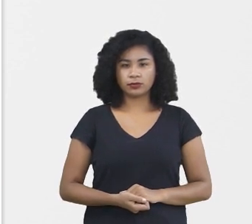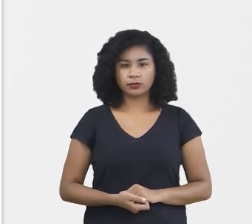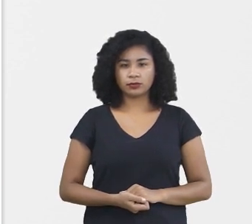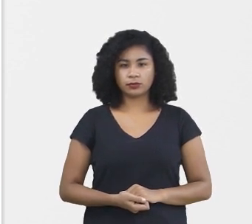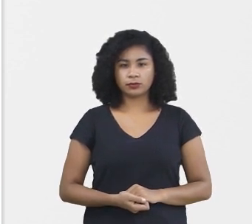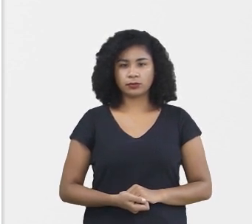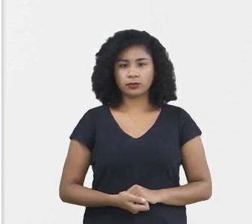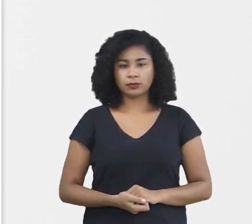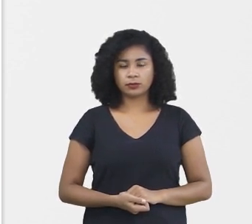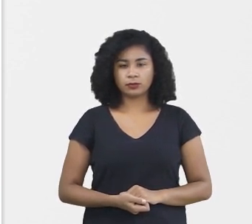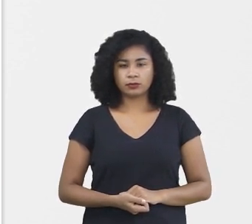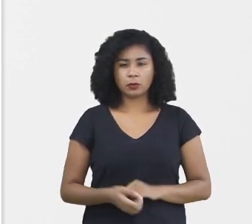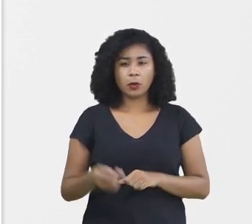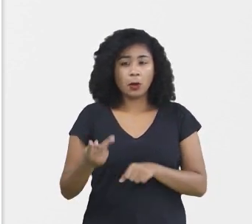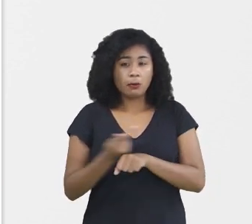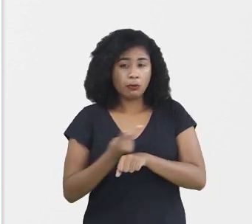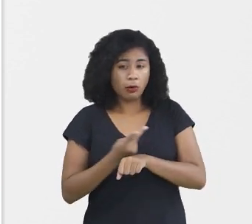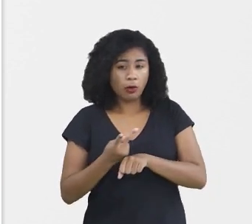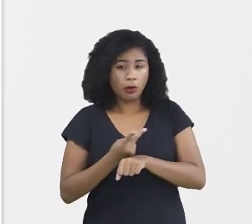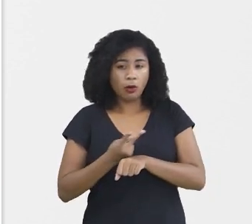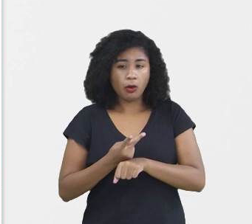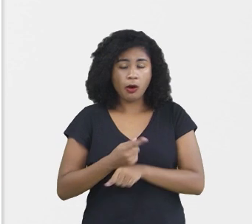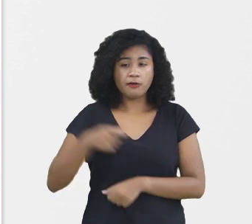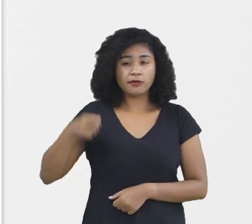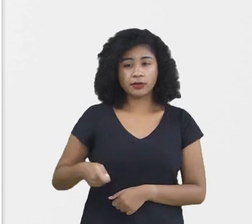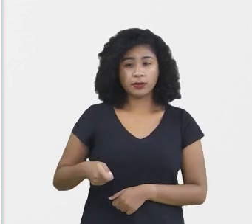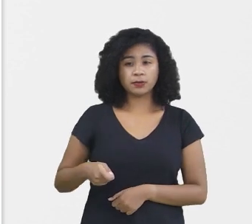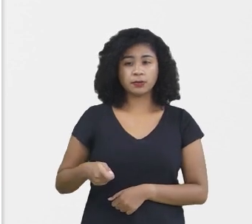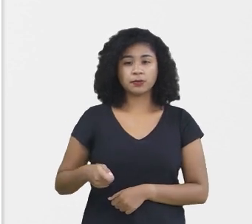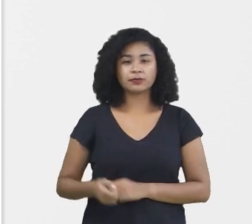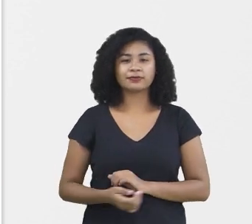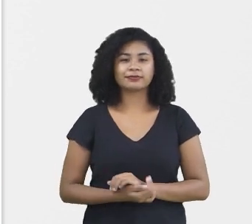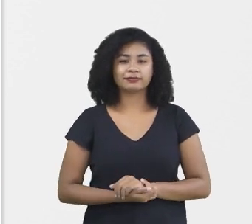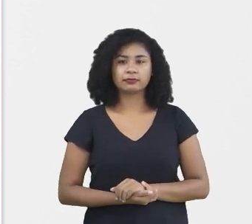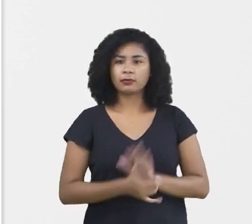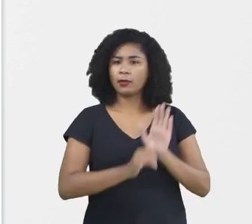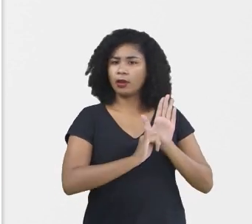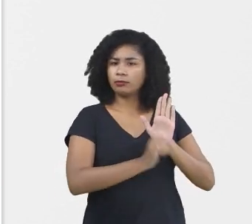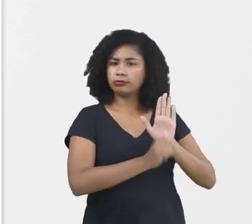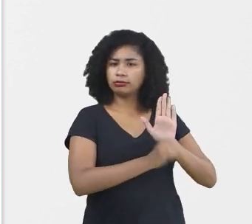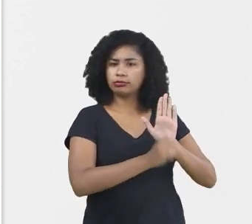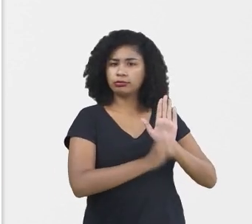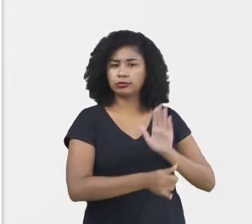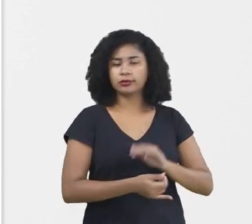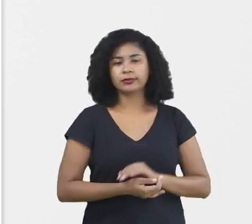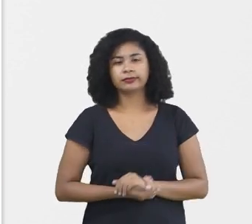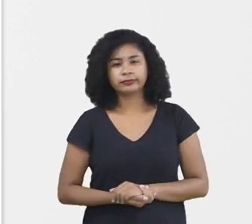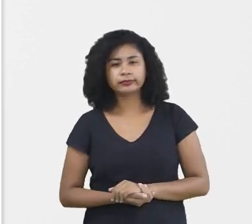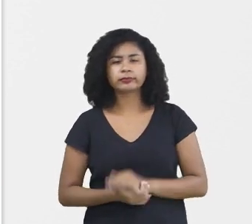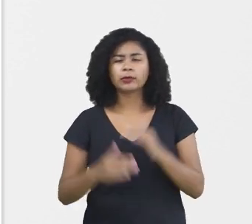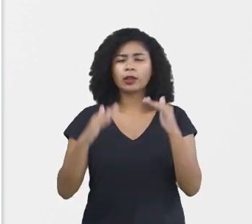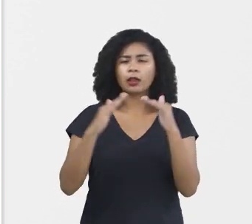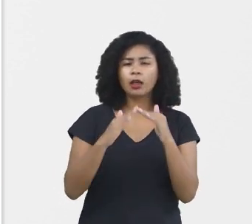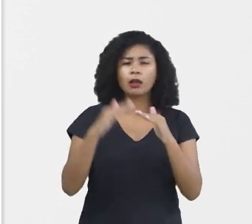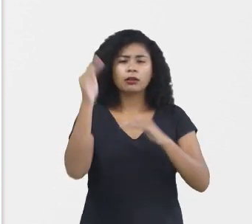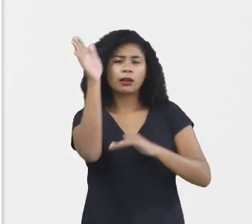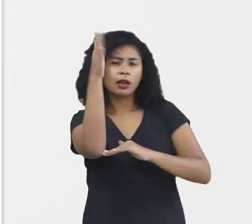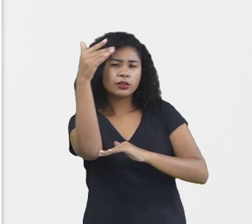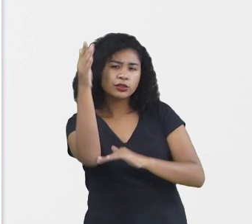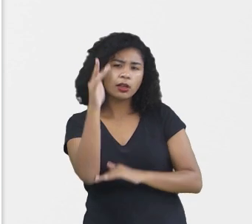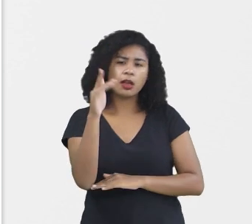né? Procurando firme. Então, aqui é um conto de fada, né? Era uma vez um castelo com rei, rainha,